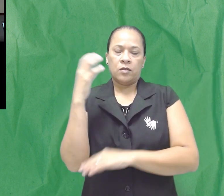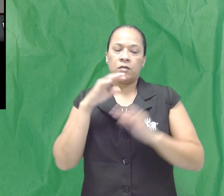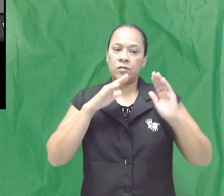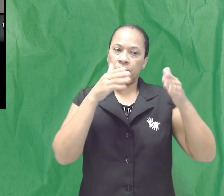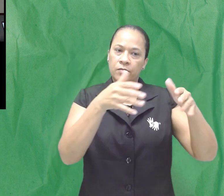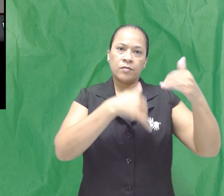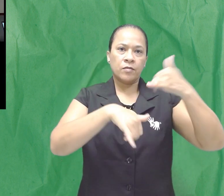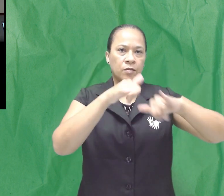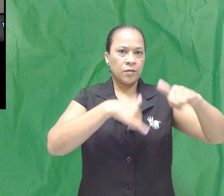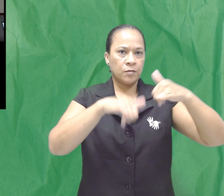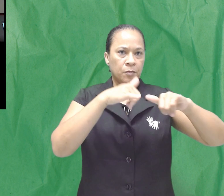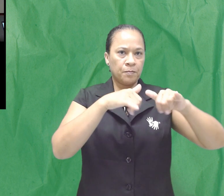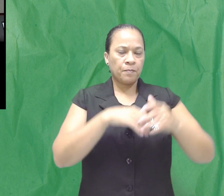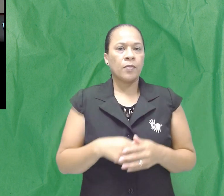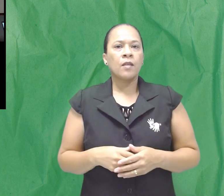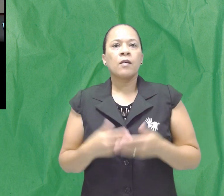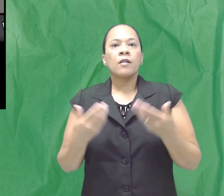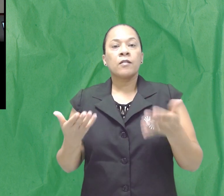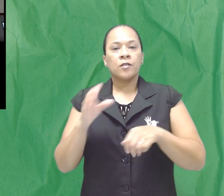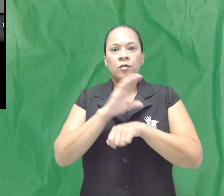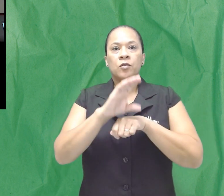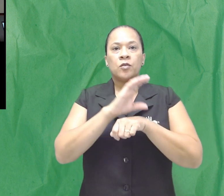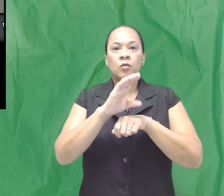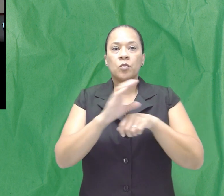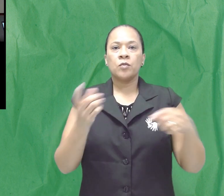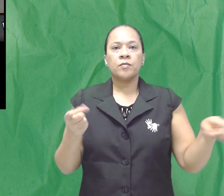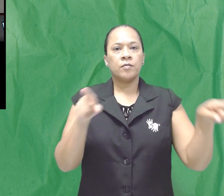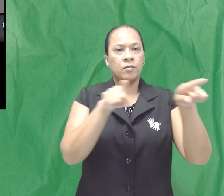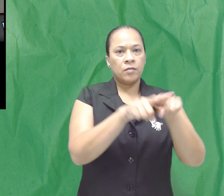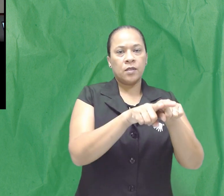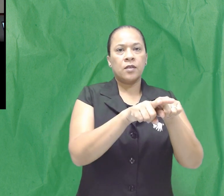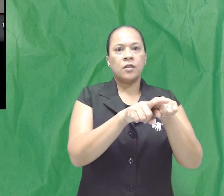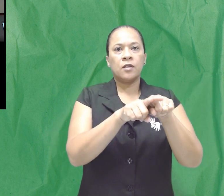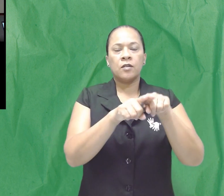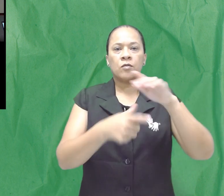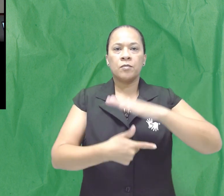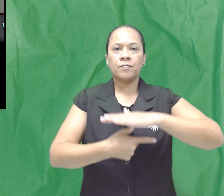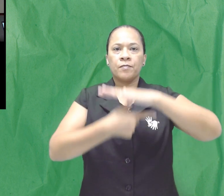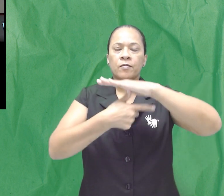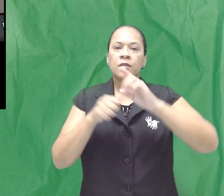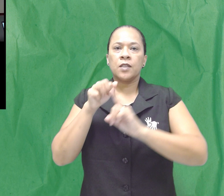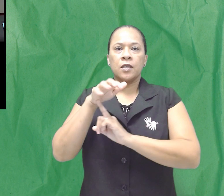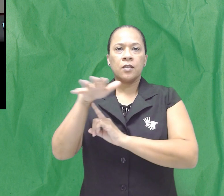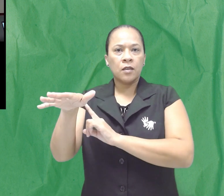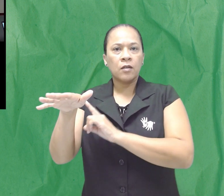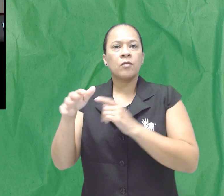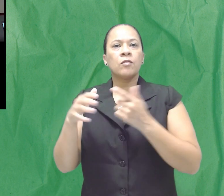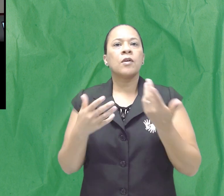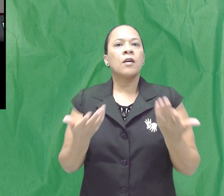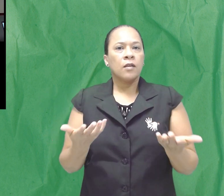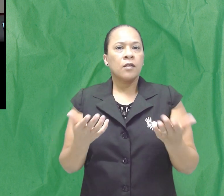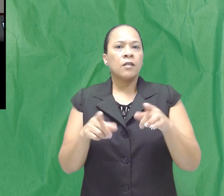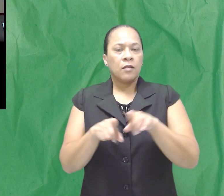Química. É um curso elaborado em parceria com a Pró-Reitoria de Extensão, né, a partir